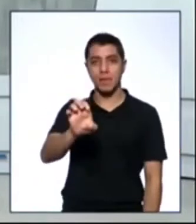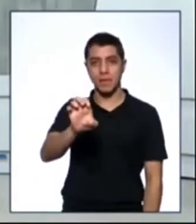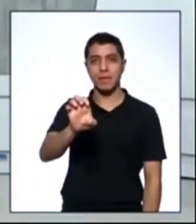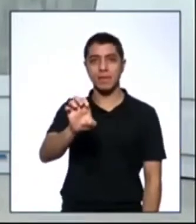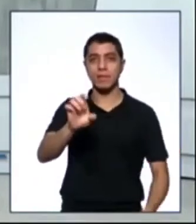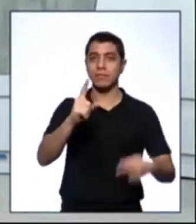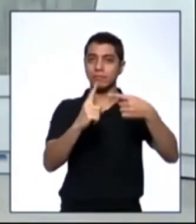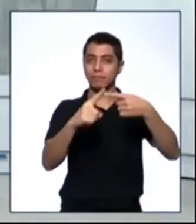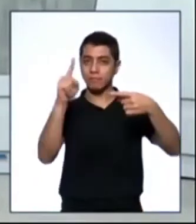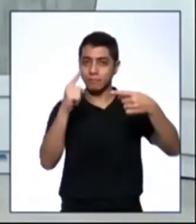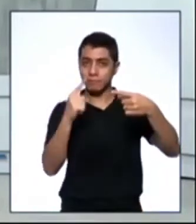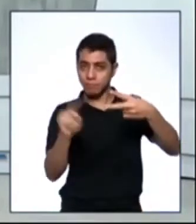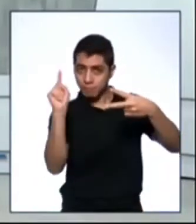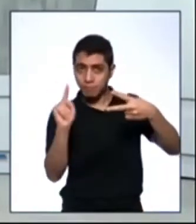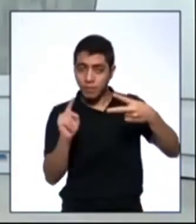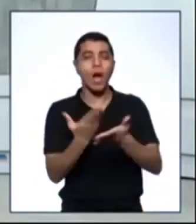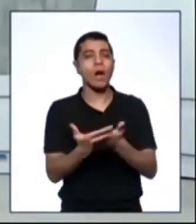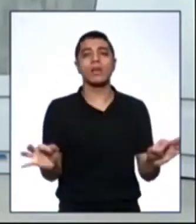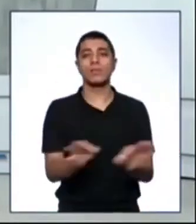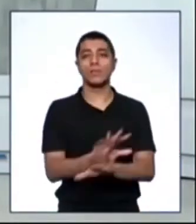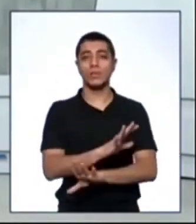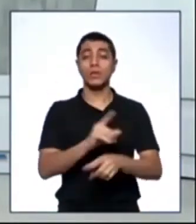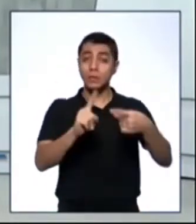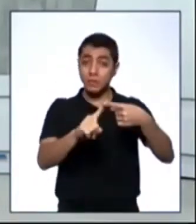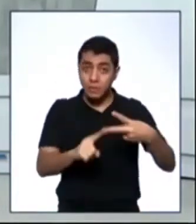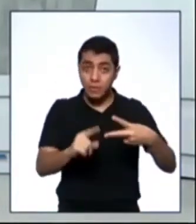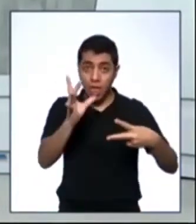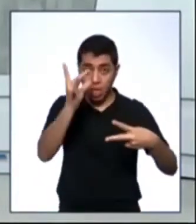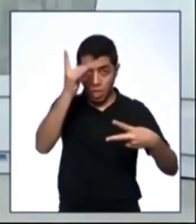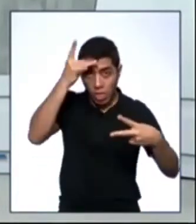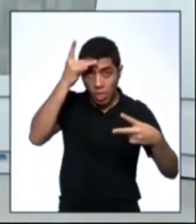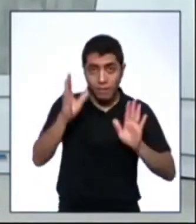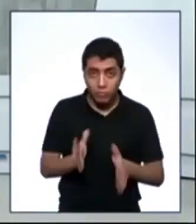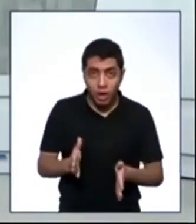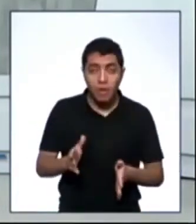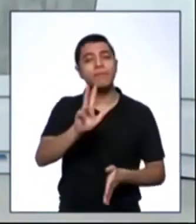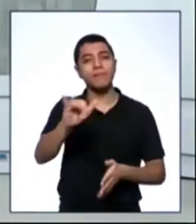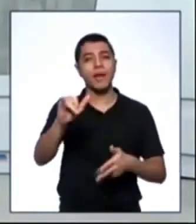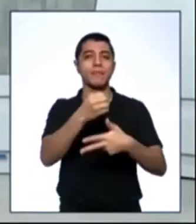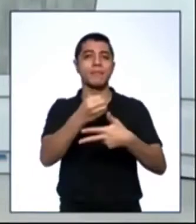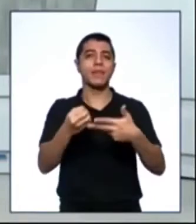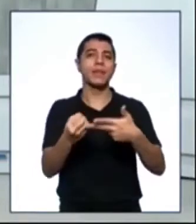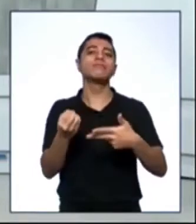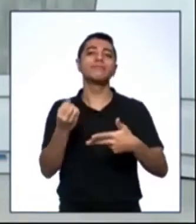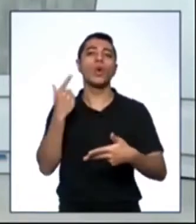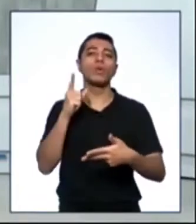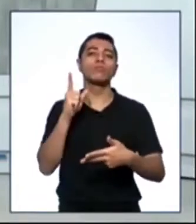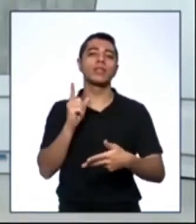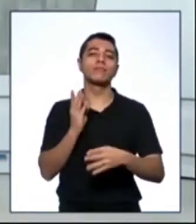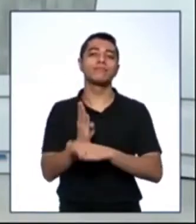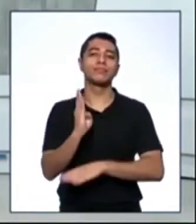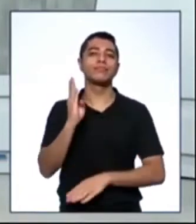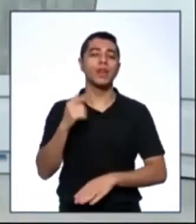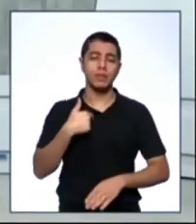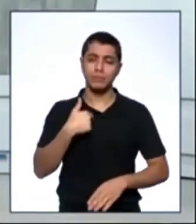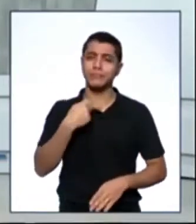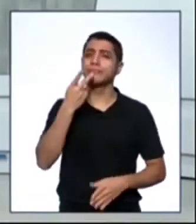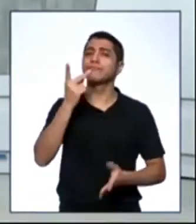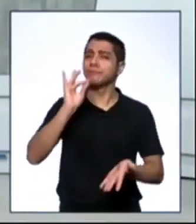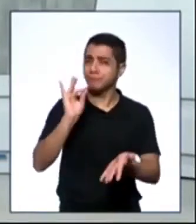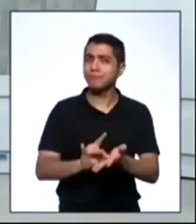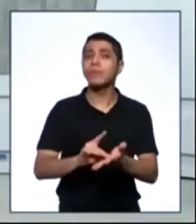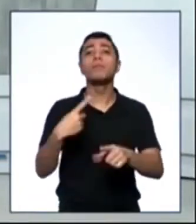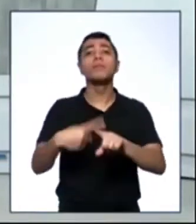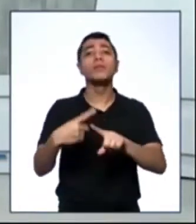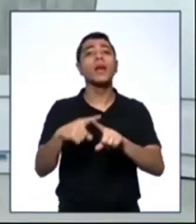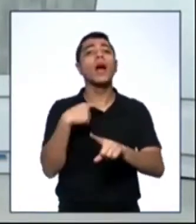vai conseguir fazer qualquer questão de Roma no Enem. Eu te garanto, tá? Porque isso é em cima de dados. É o foco do Enem, que é o que a gente tá fazendo